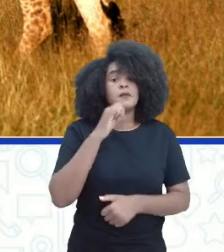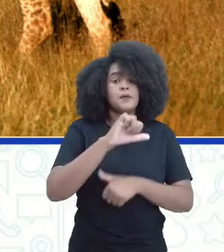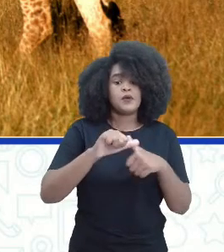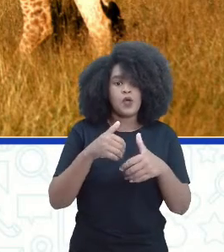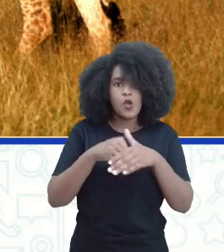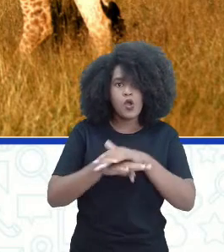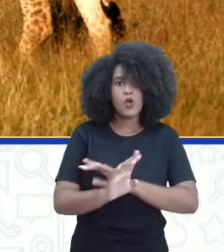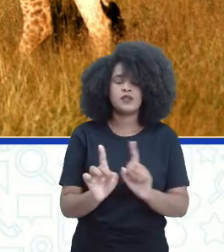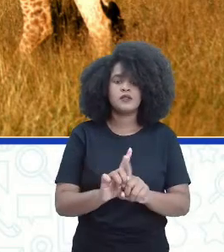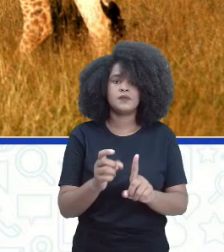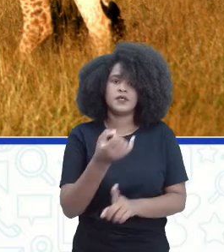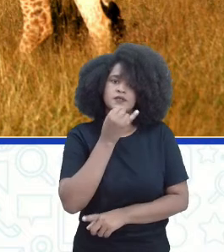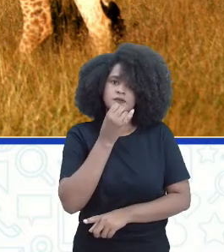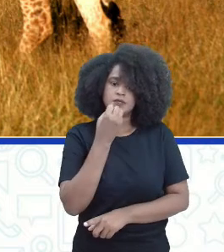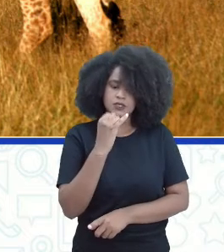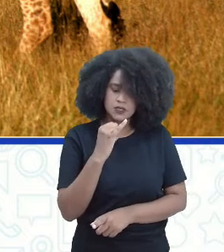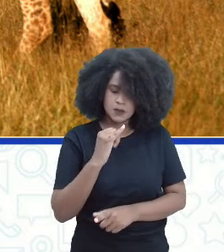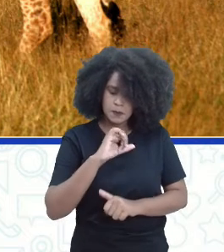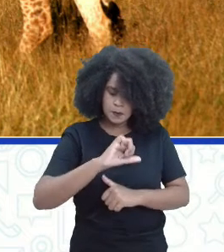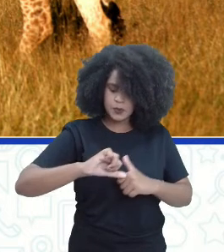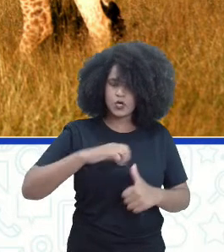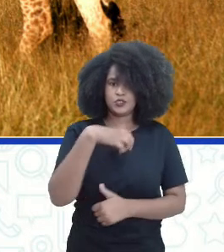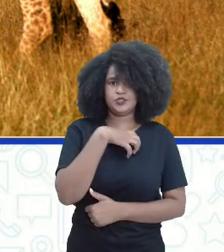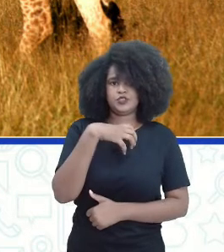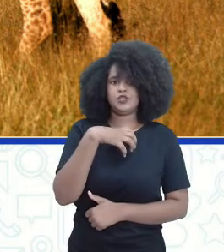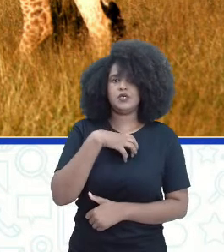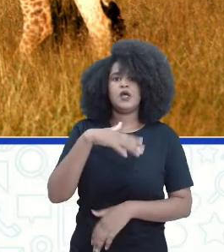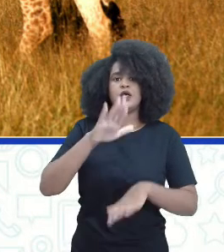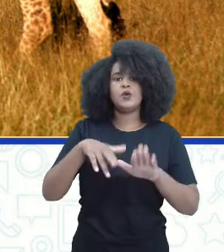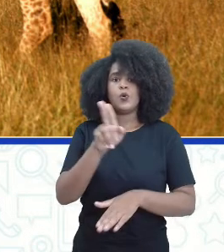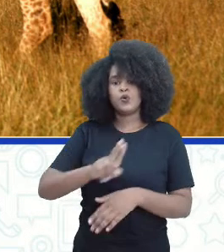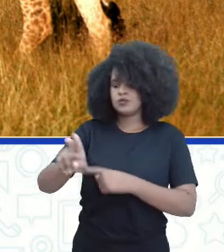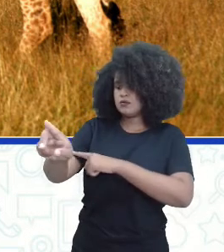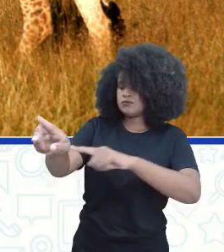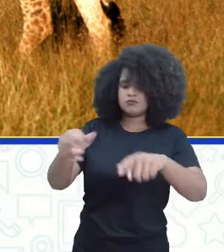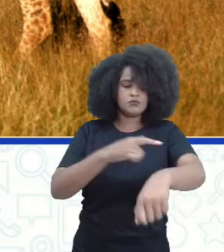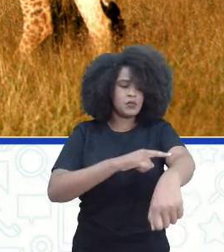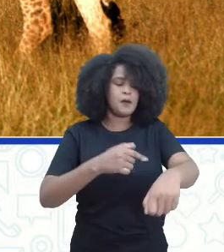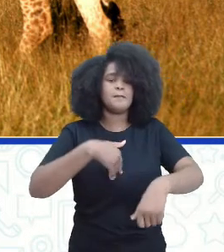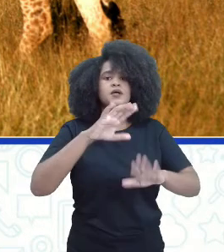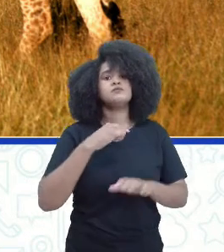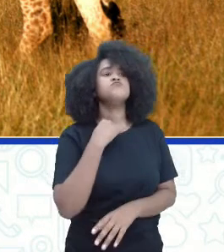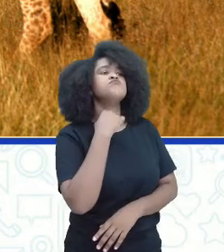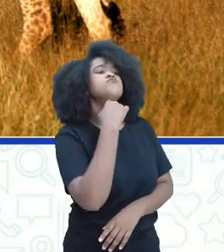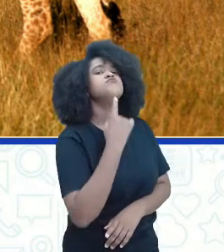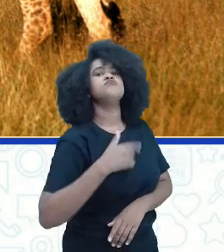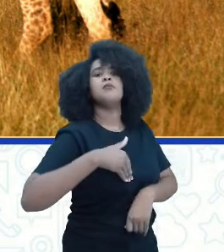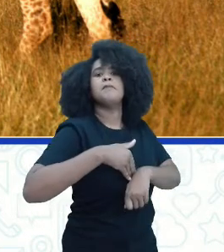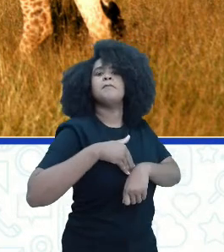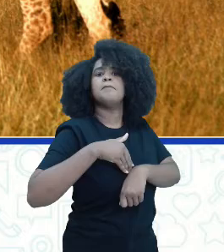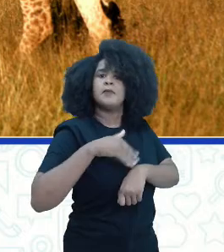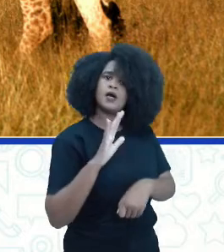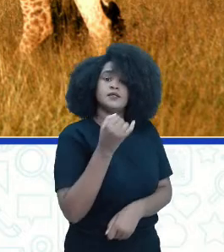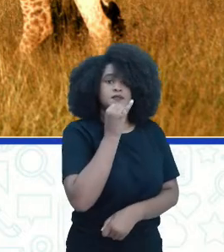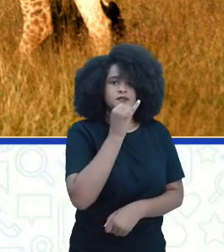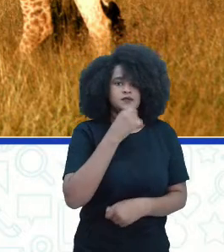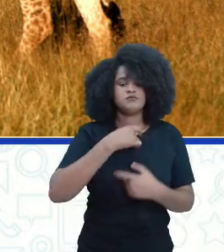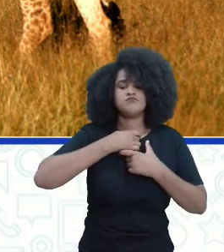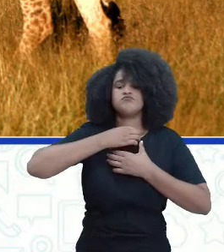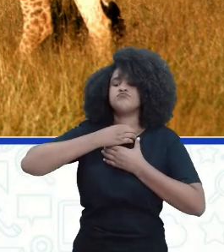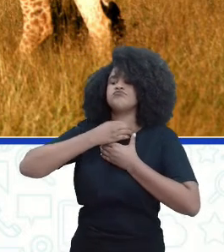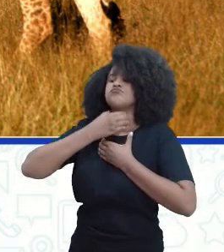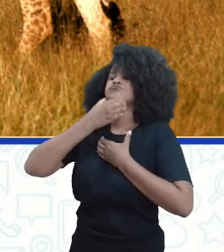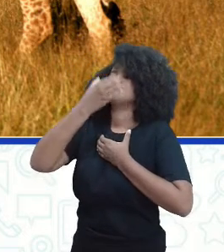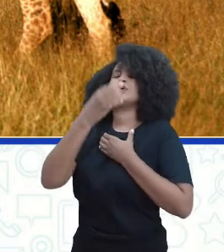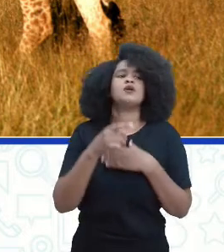quer dizer o quê? Que se ele mudar de hábito, às vezes ele vai utilizar mais os braços, mais o pescoço também, né? No caso da girafa.